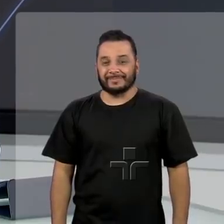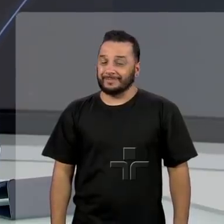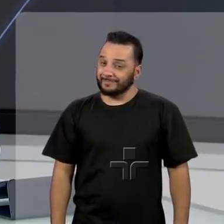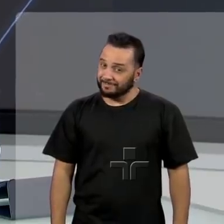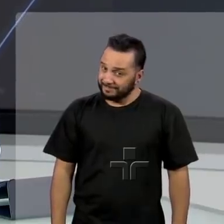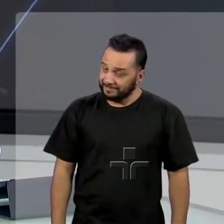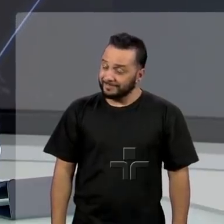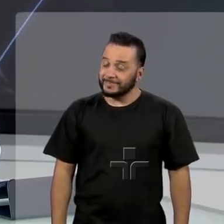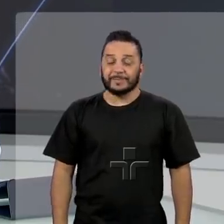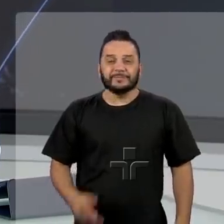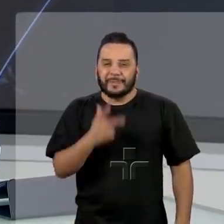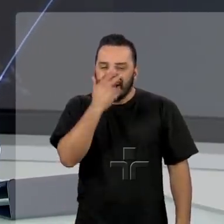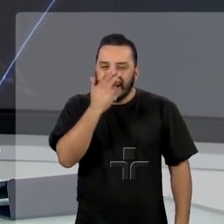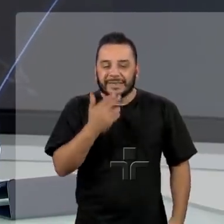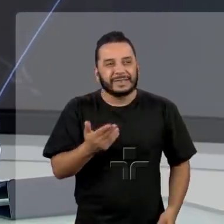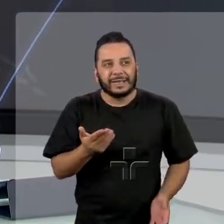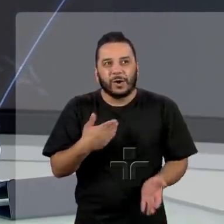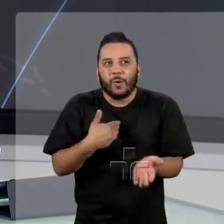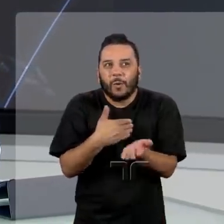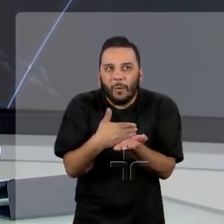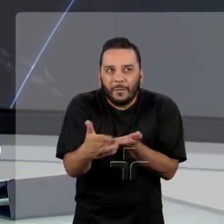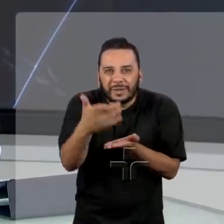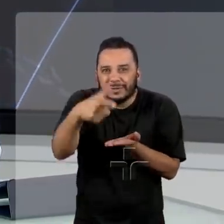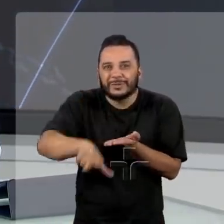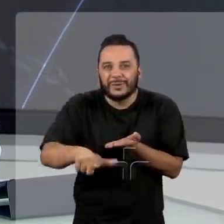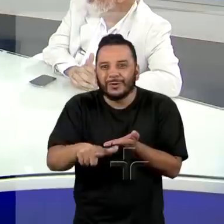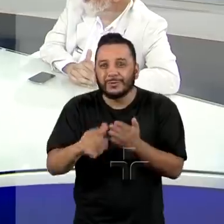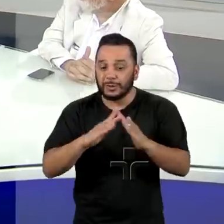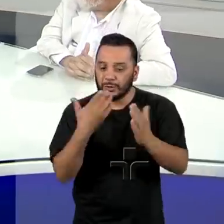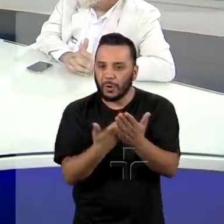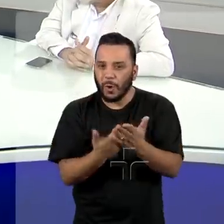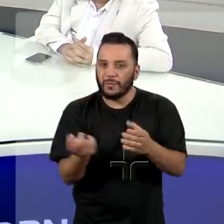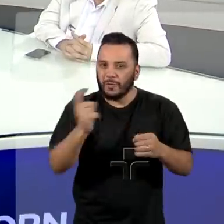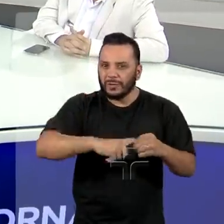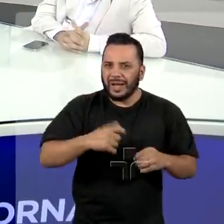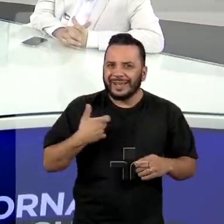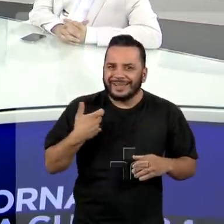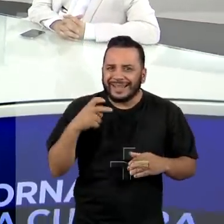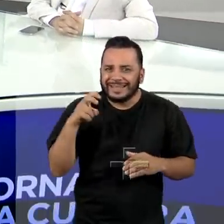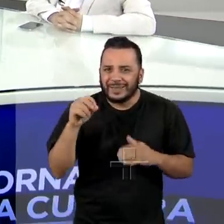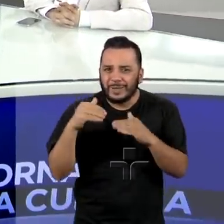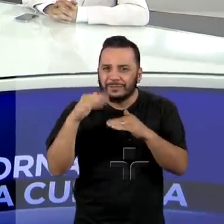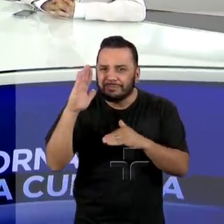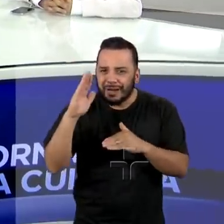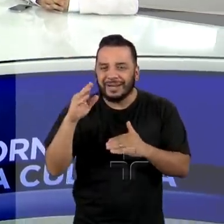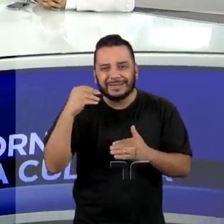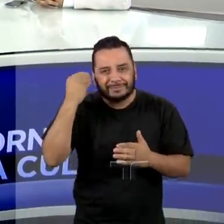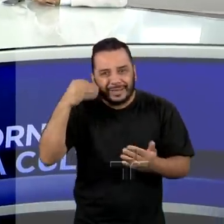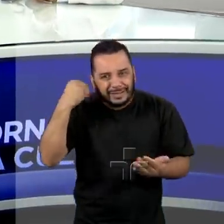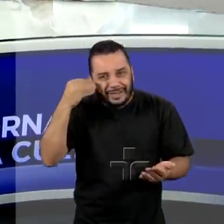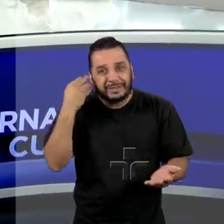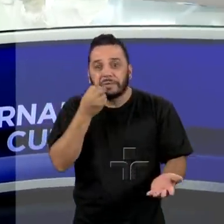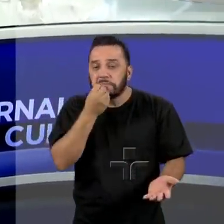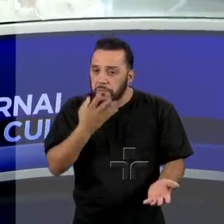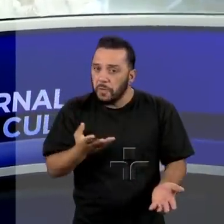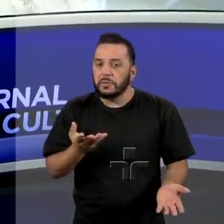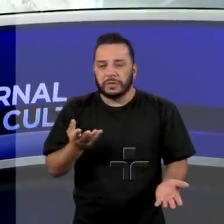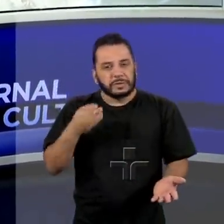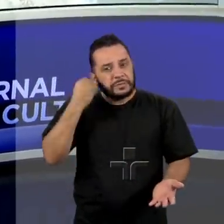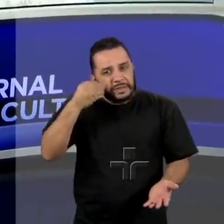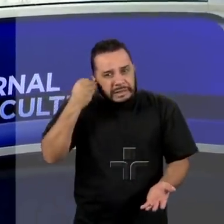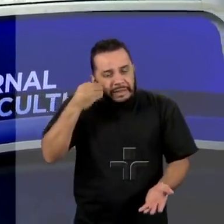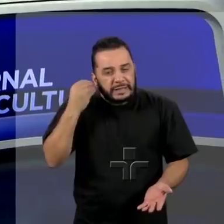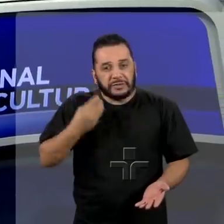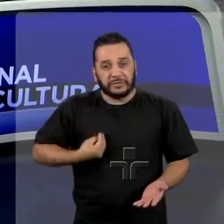É um recomeço, né? Voltar à escola depois dos 50 e essa experiência de vida é muito valorizada no mercado de